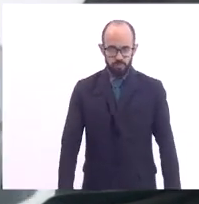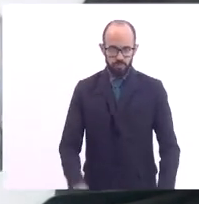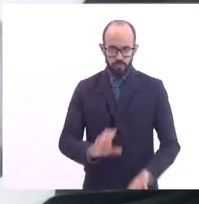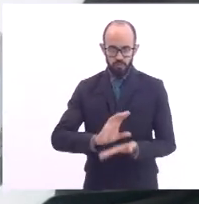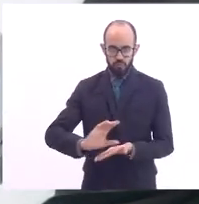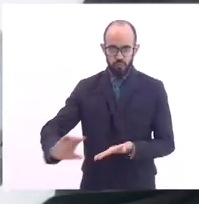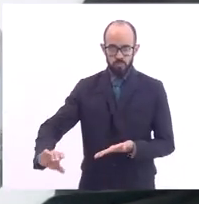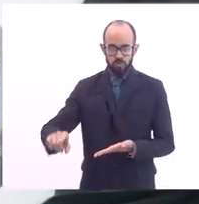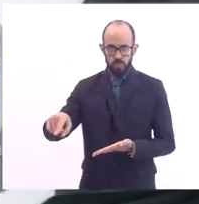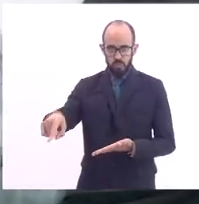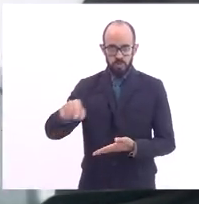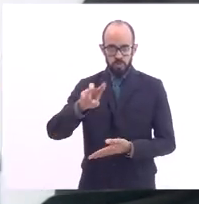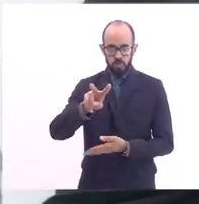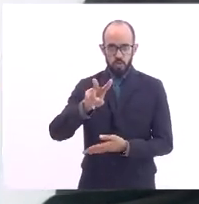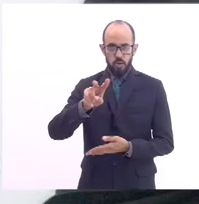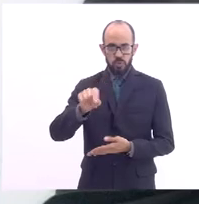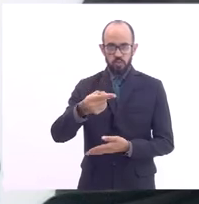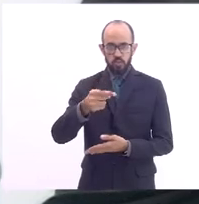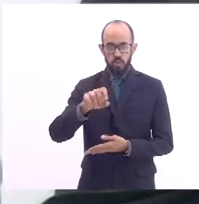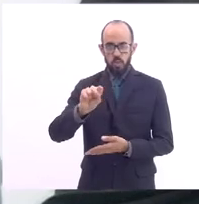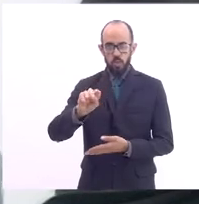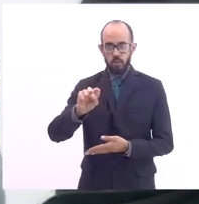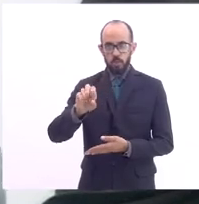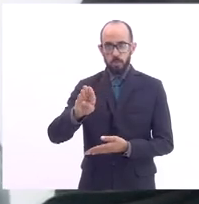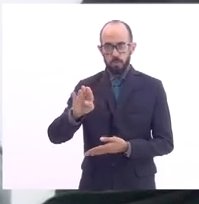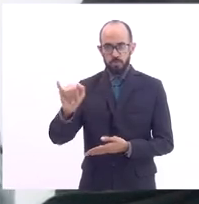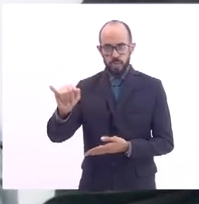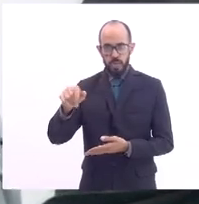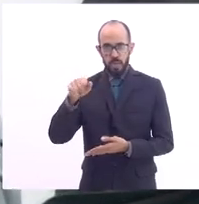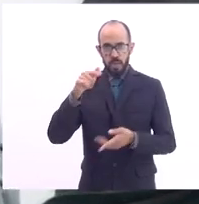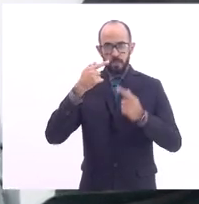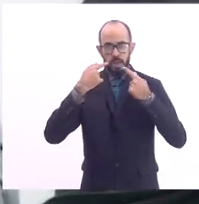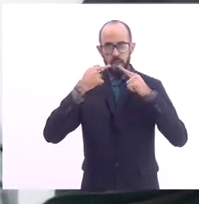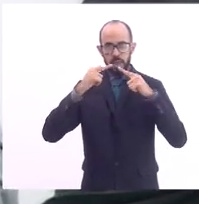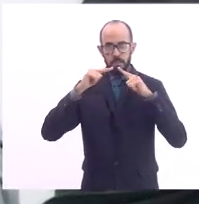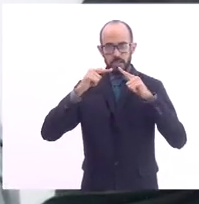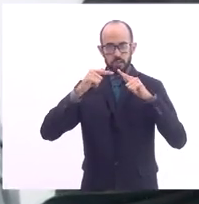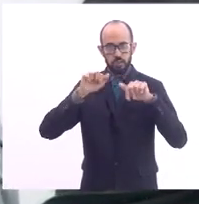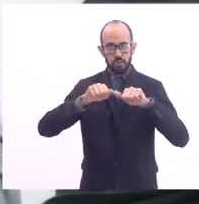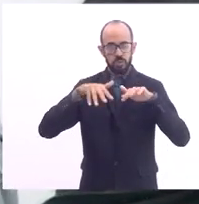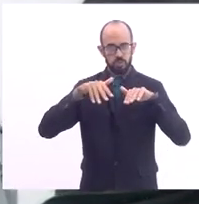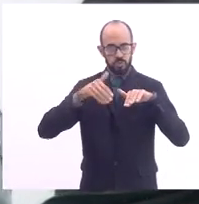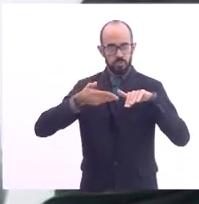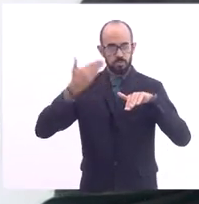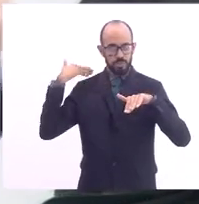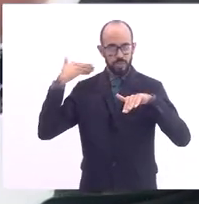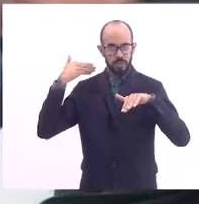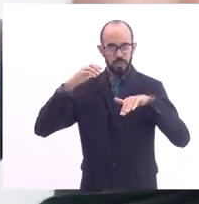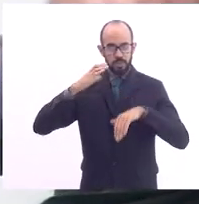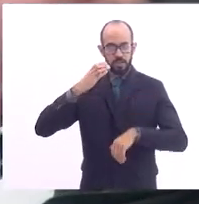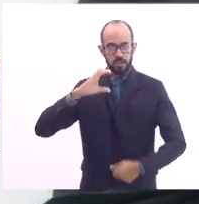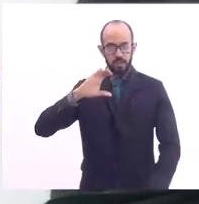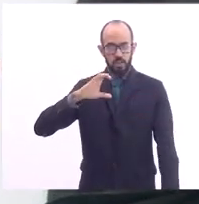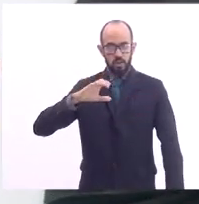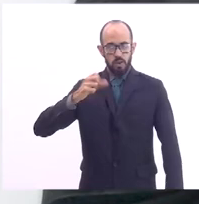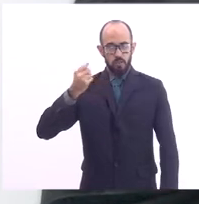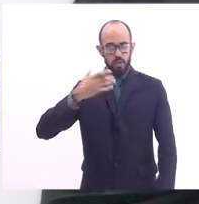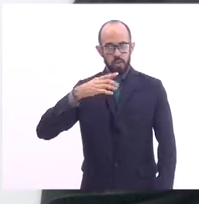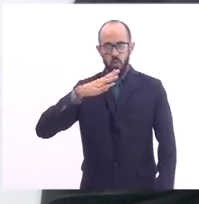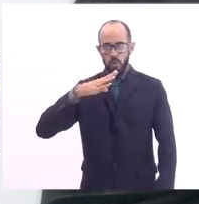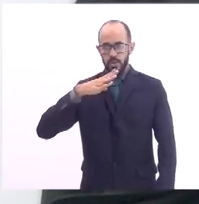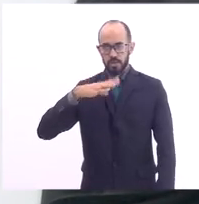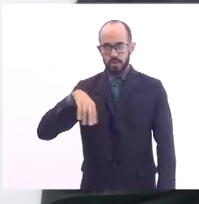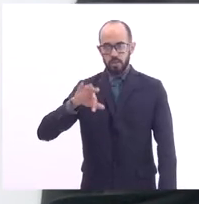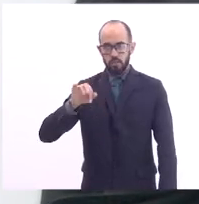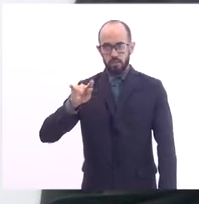de 2,8 bi é uma resposta a essas reclamações de audiências passadas. Tá? Niterói, na época eu conheci Felipe Peixoto